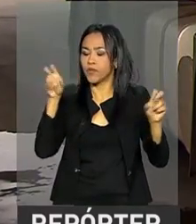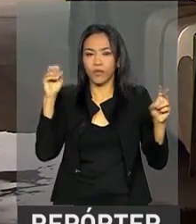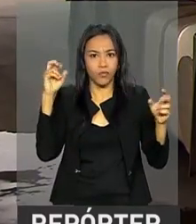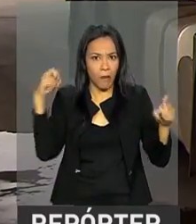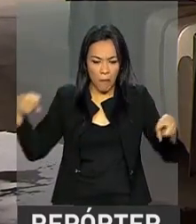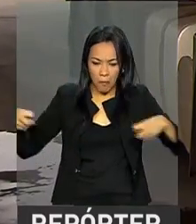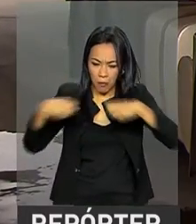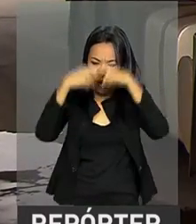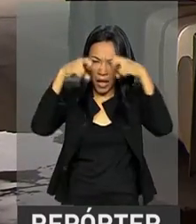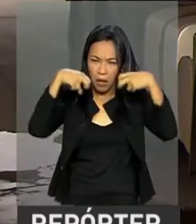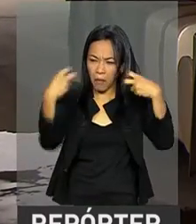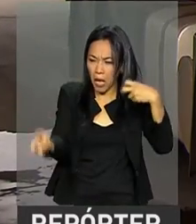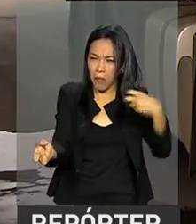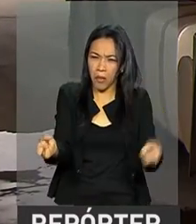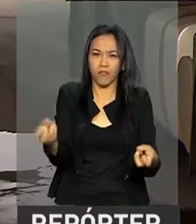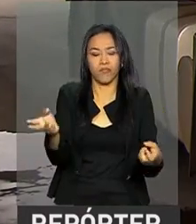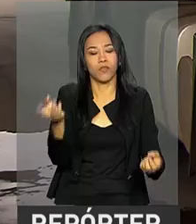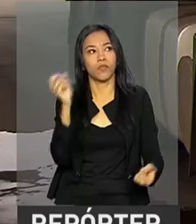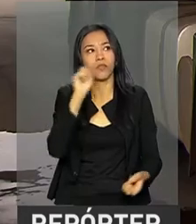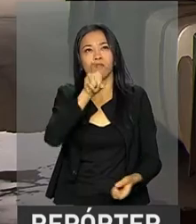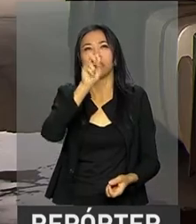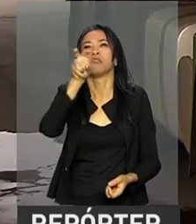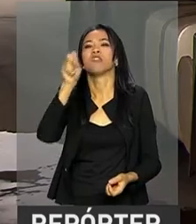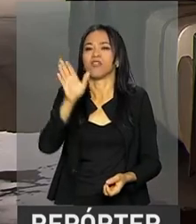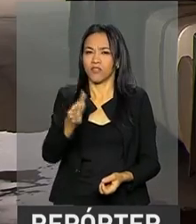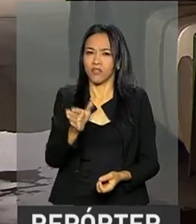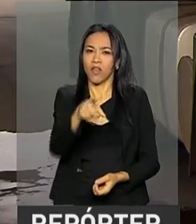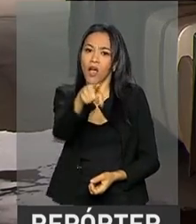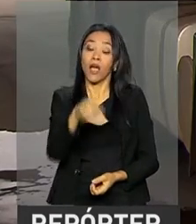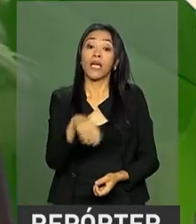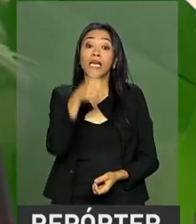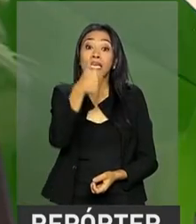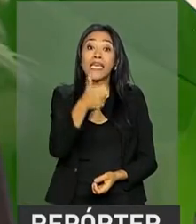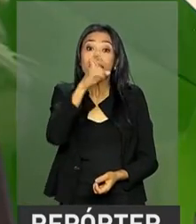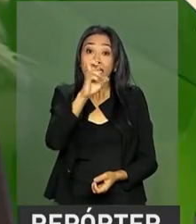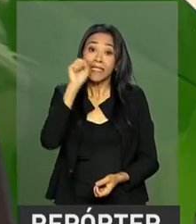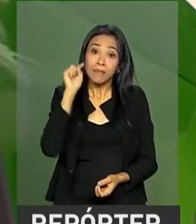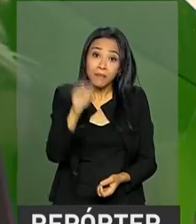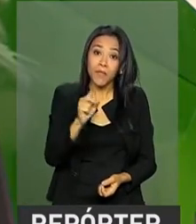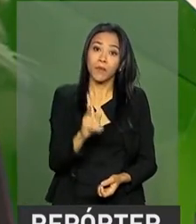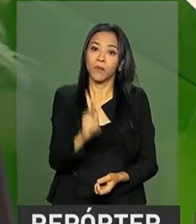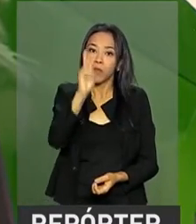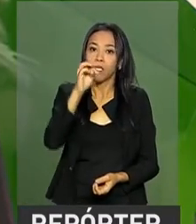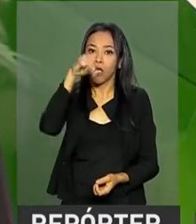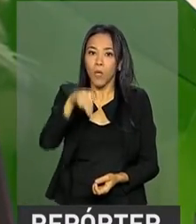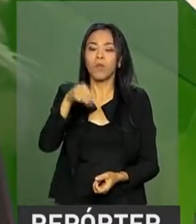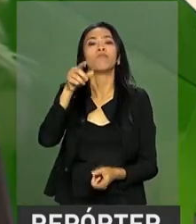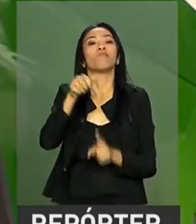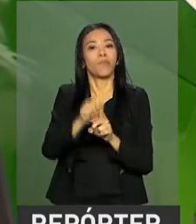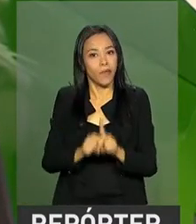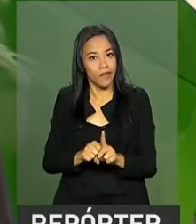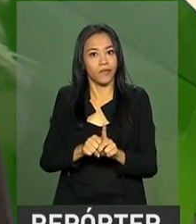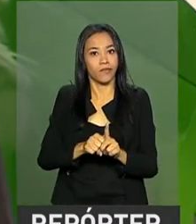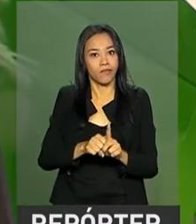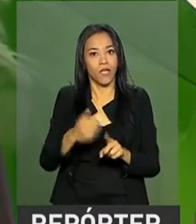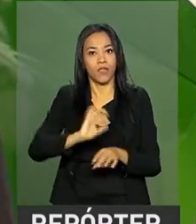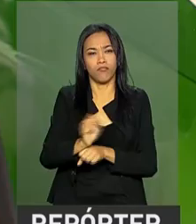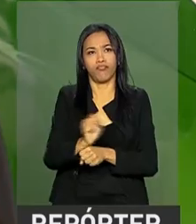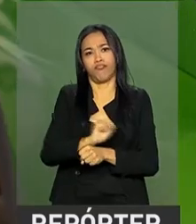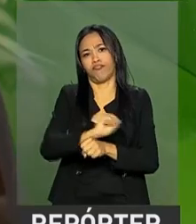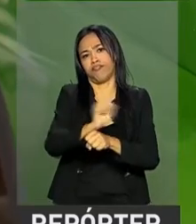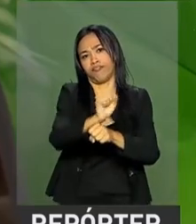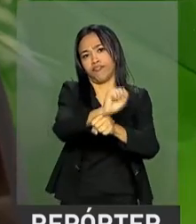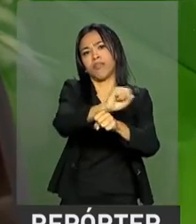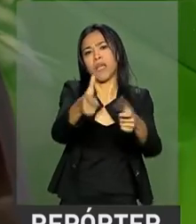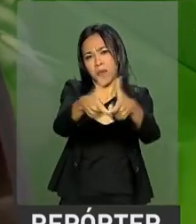então nem se fala ele roda cerca de 15 mil quilômetros por mês e garante muitos acidentes são provocados por pessoas que